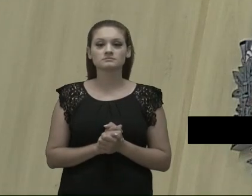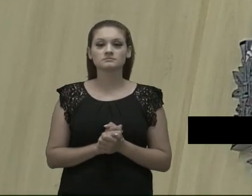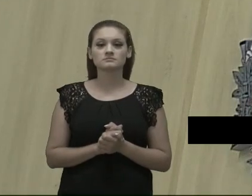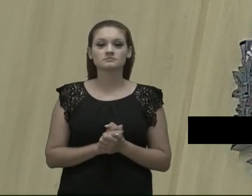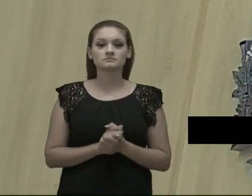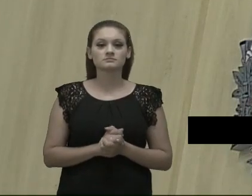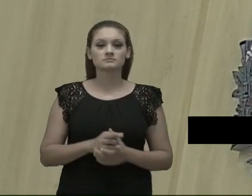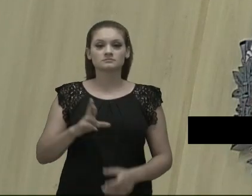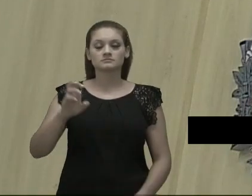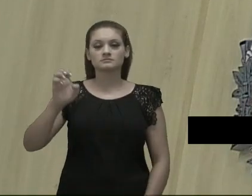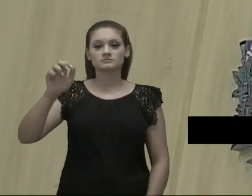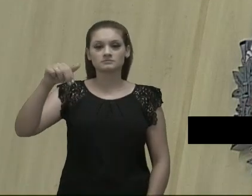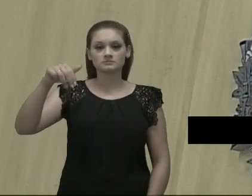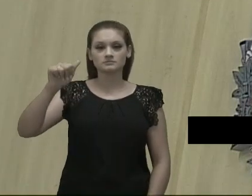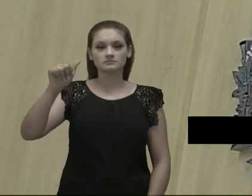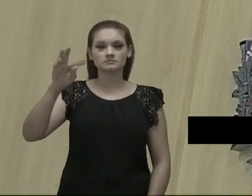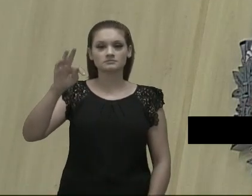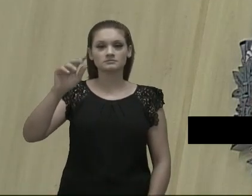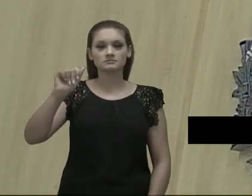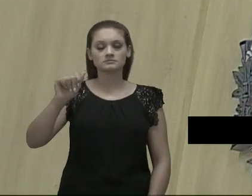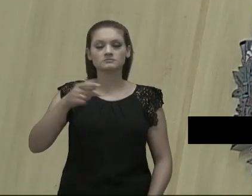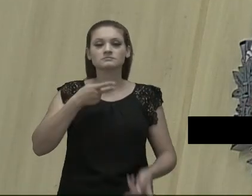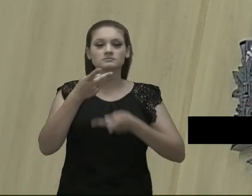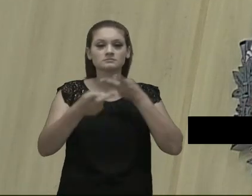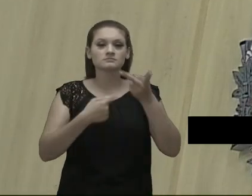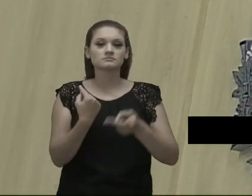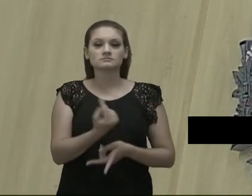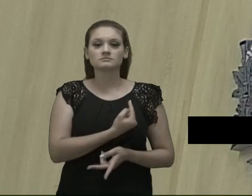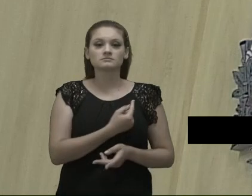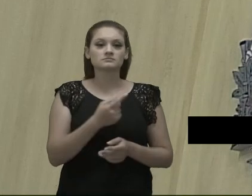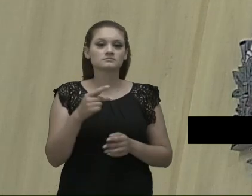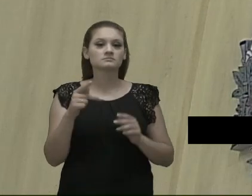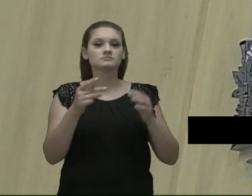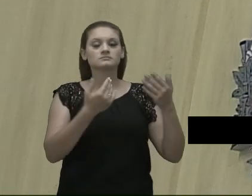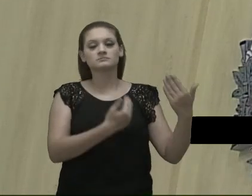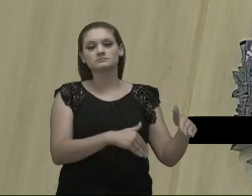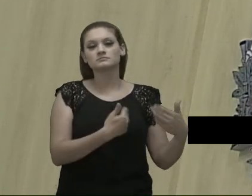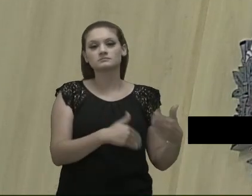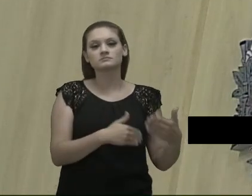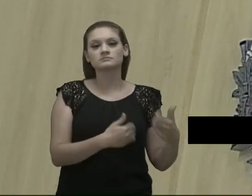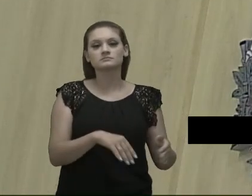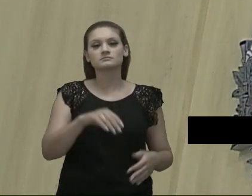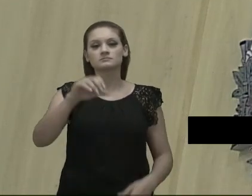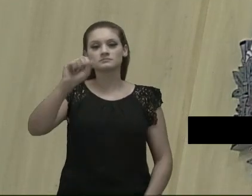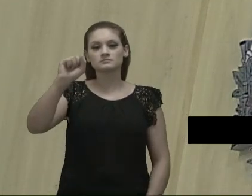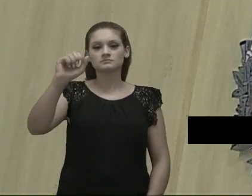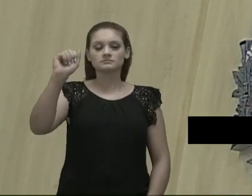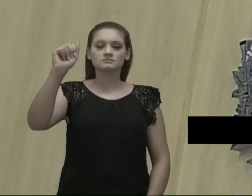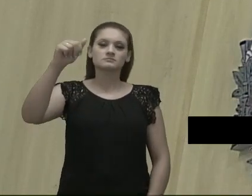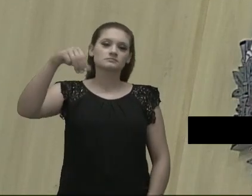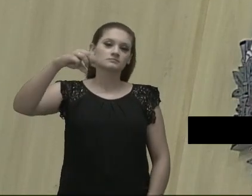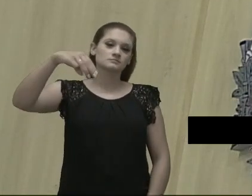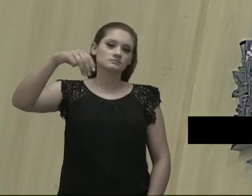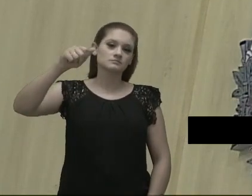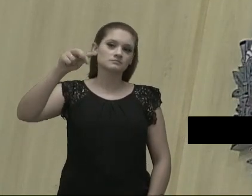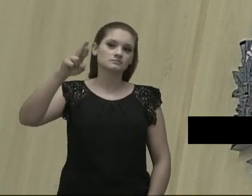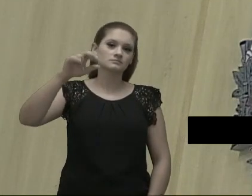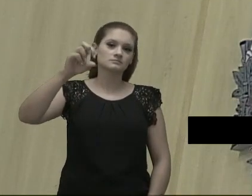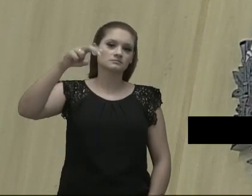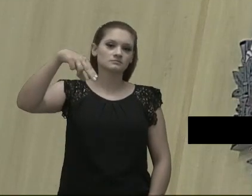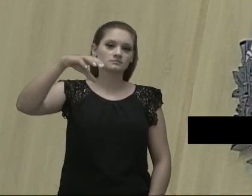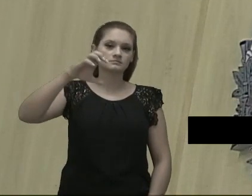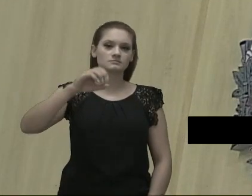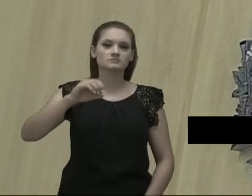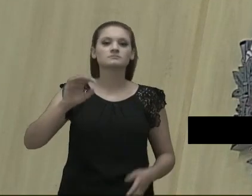Renata, só conta pra gente, por favor, como que foi esse processo seletivo lá da San Marino? Foi você que coordenou, veio o material lacrado de